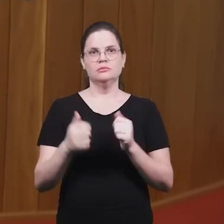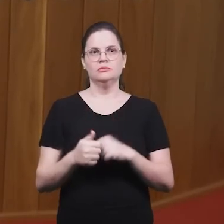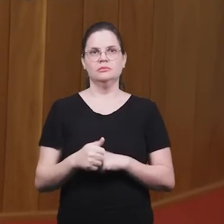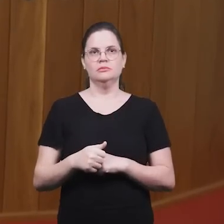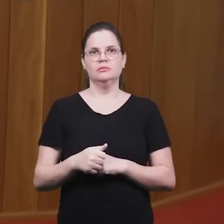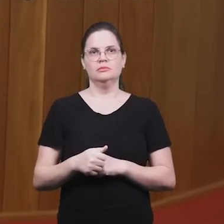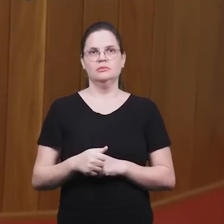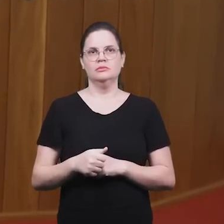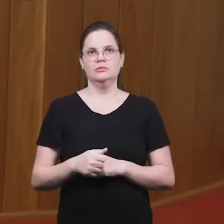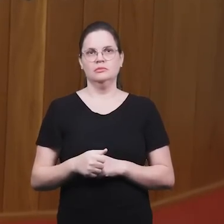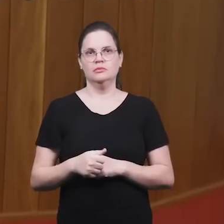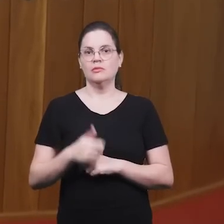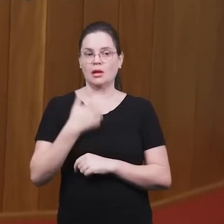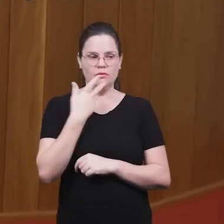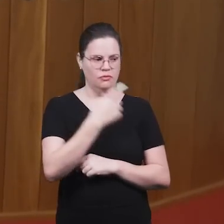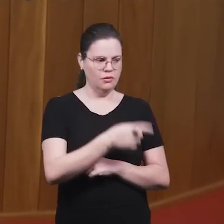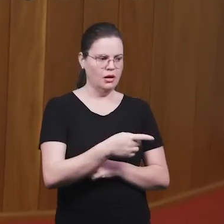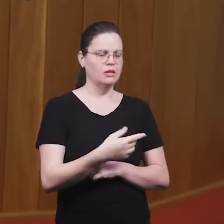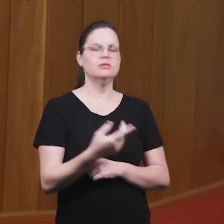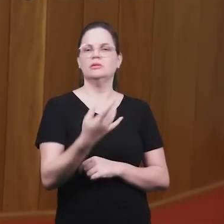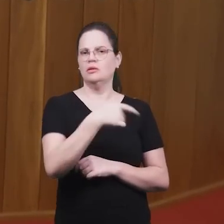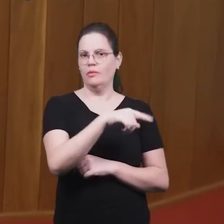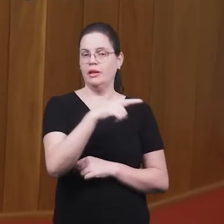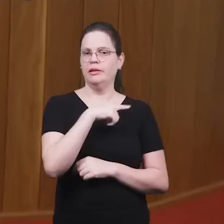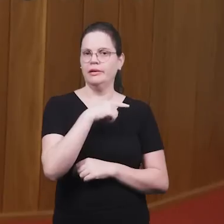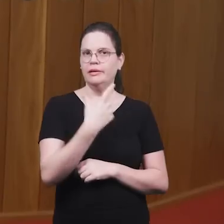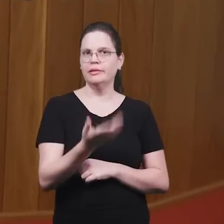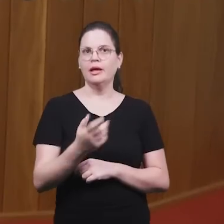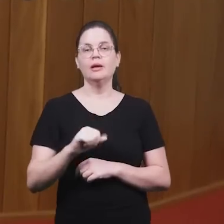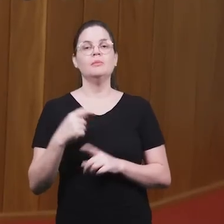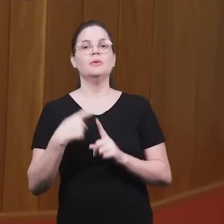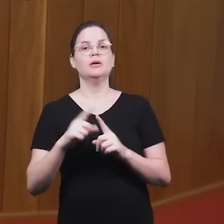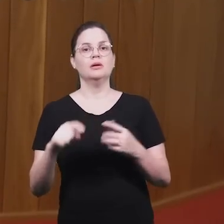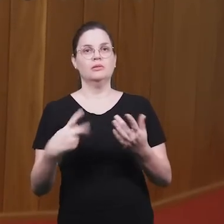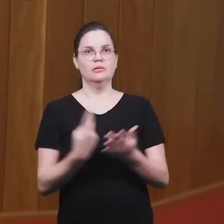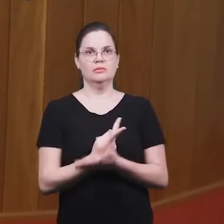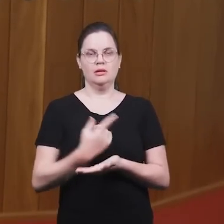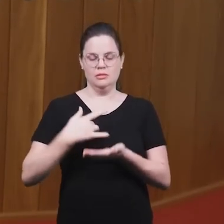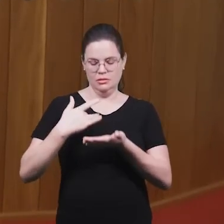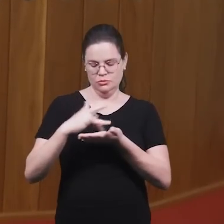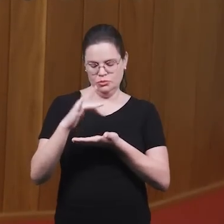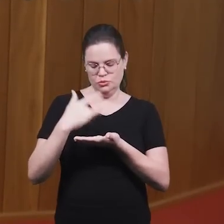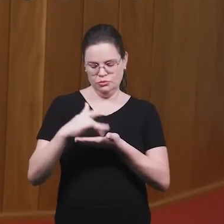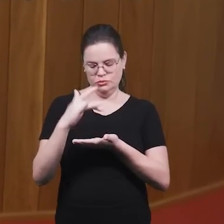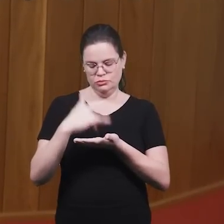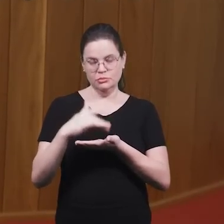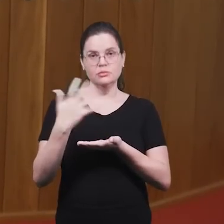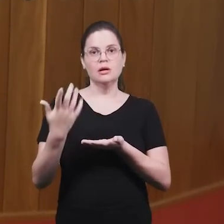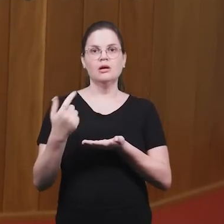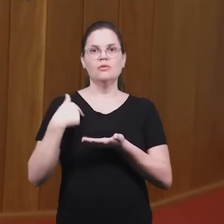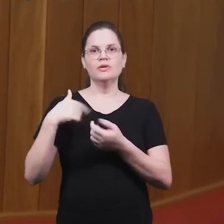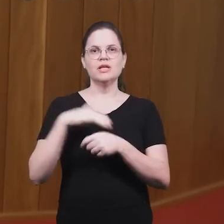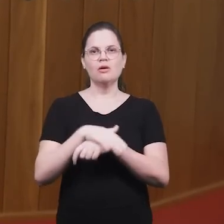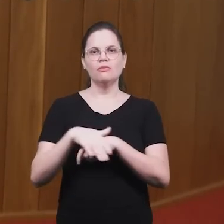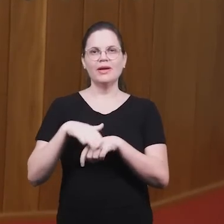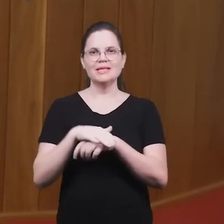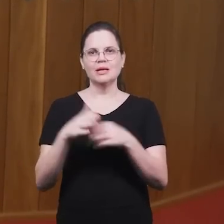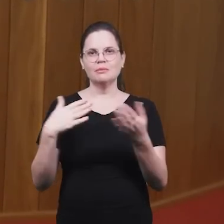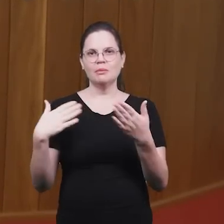amor. Ele tem, porque o tempo que a gente fica no celular, você está conversando com